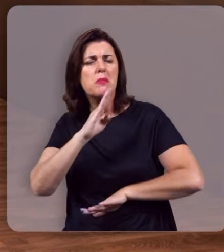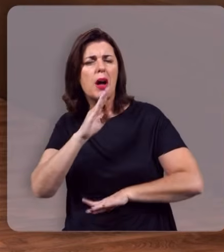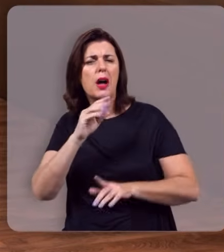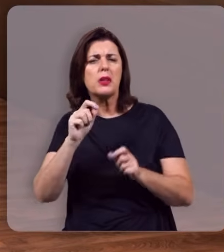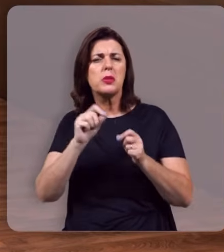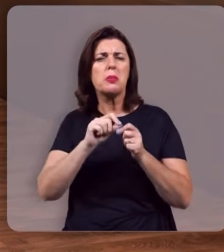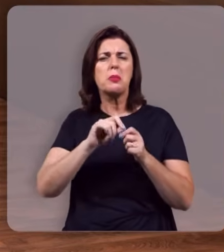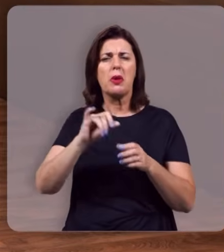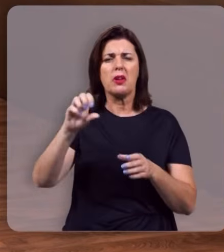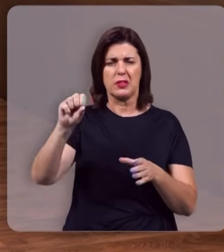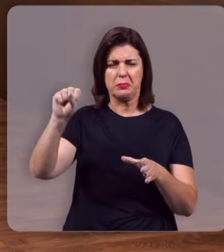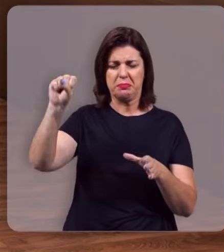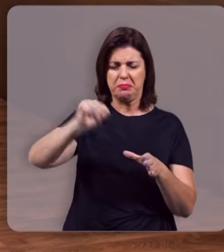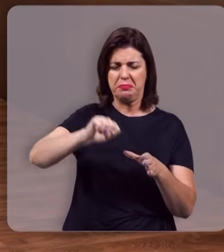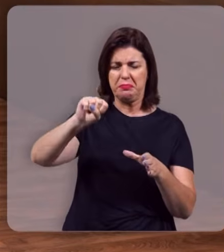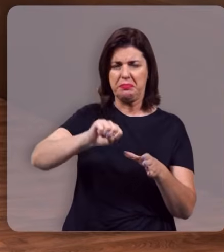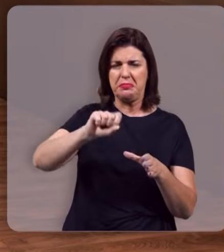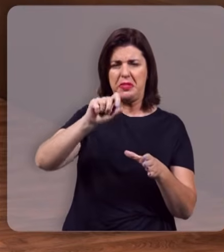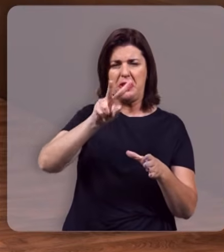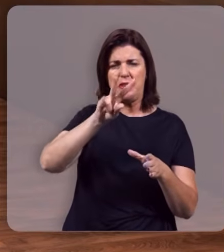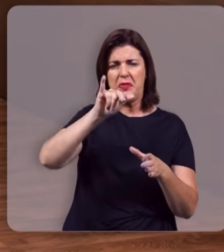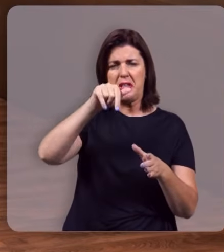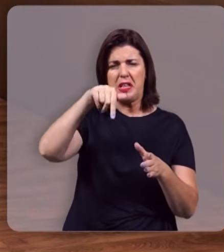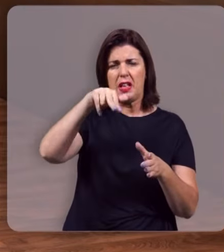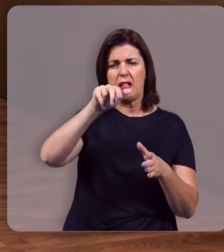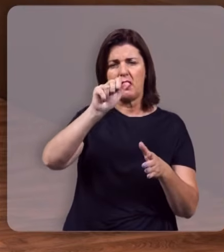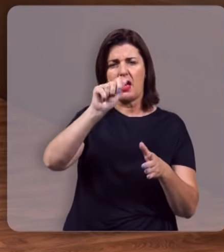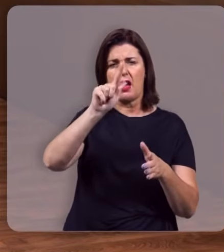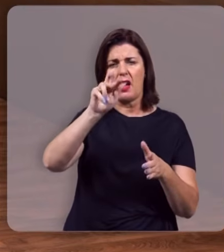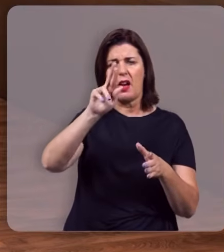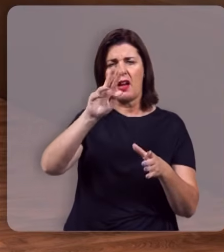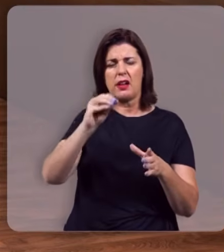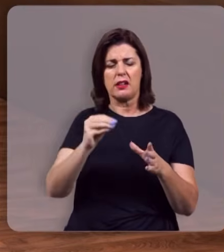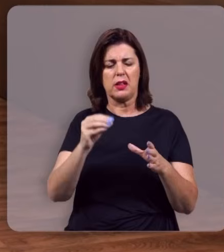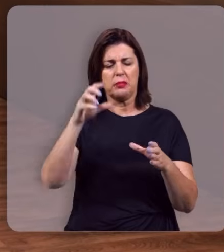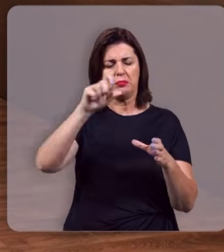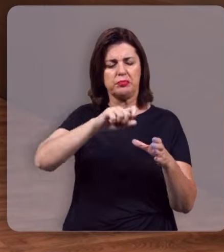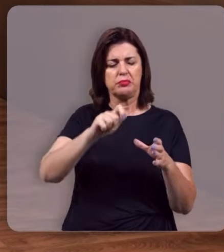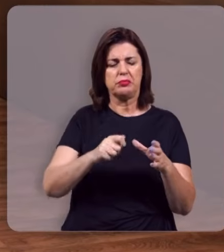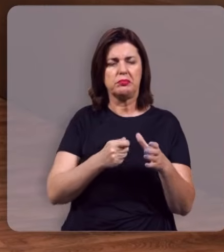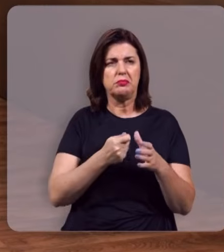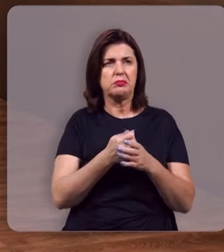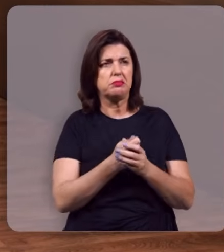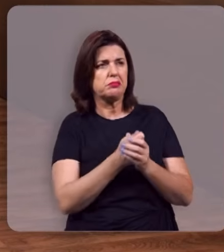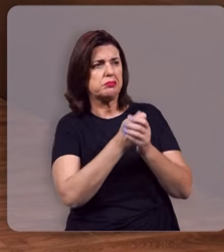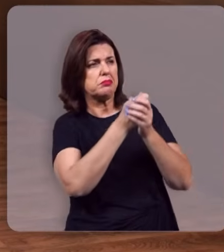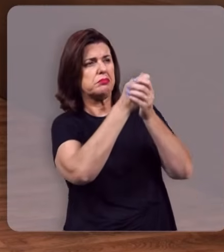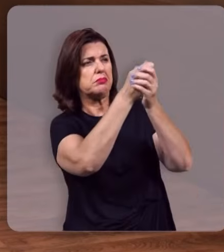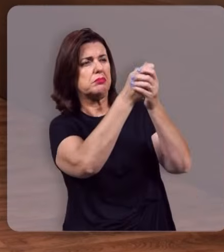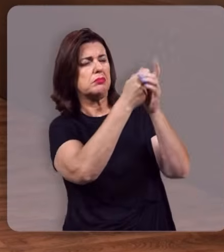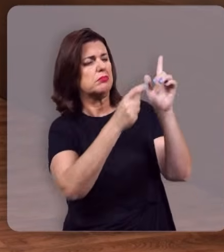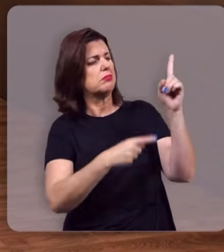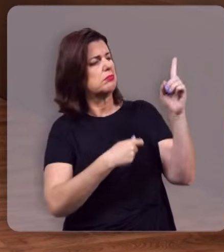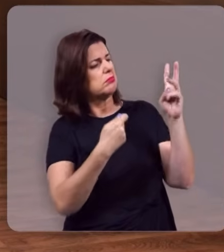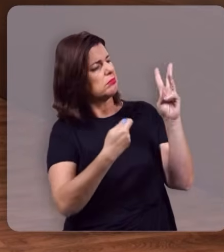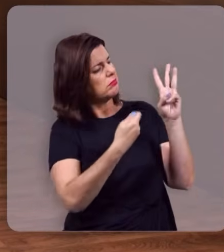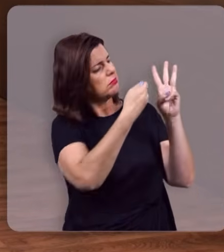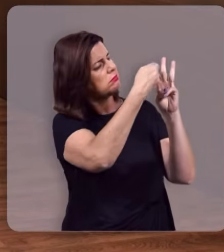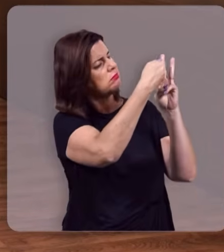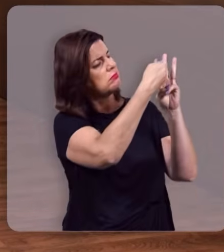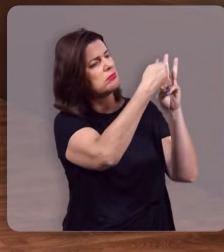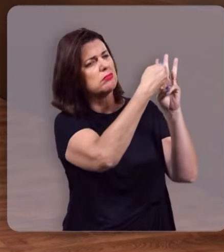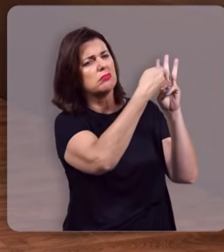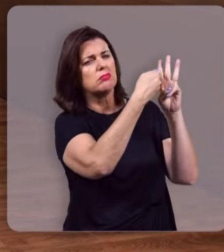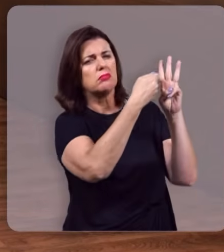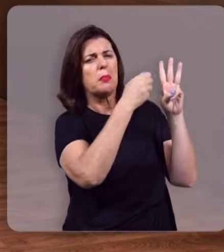colocaram vinagre na ponta de um caniço e colocaram em sua boca para agravar ainda mais a sua sede.